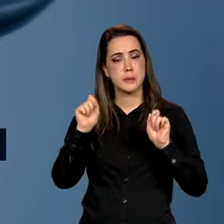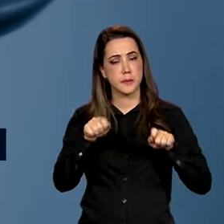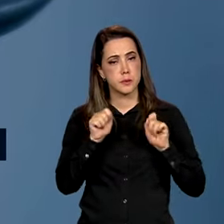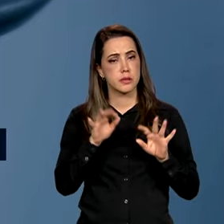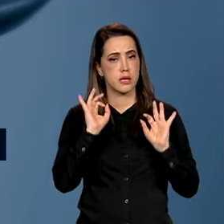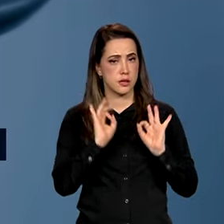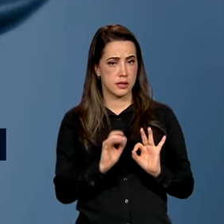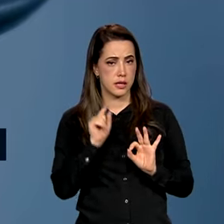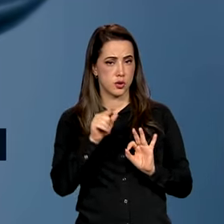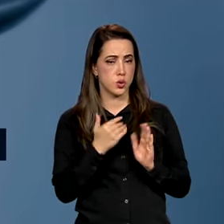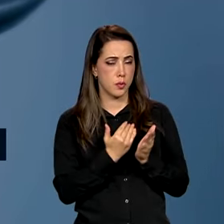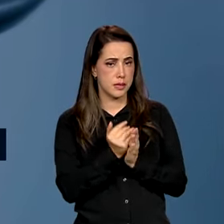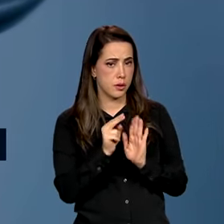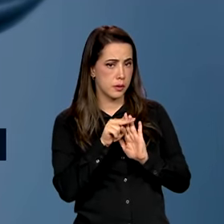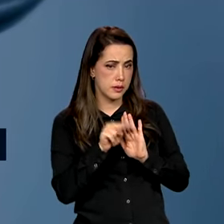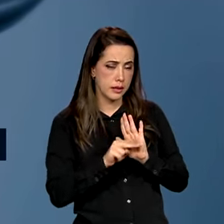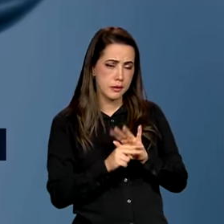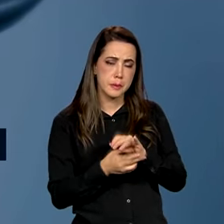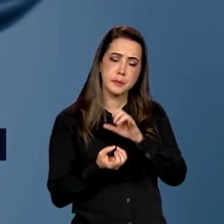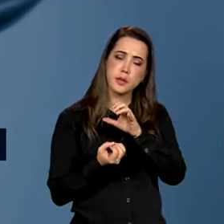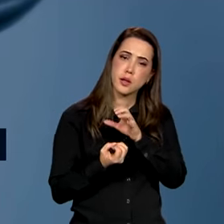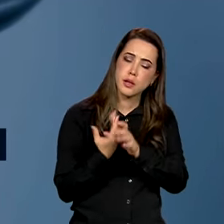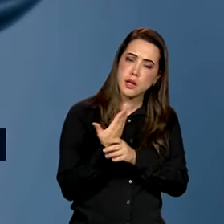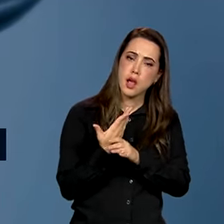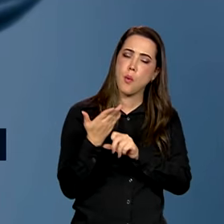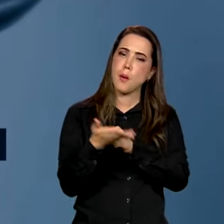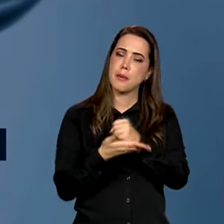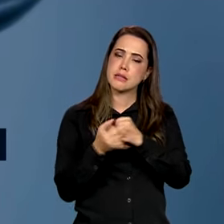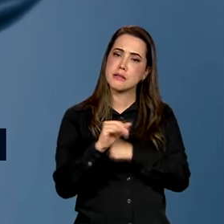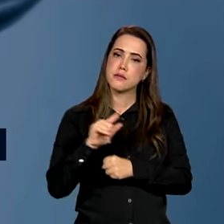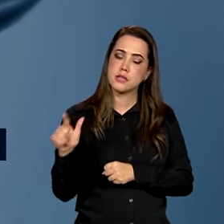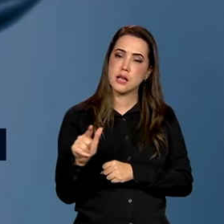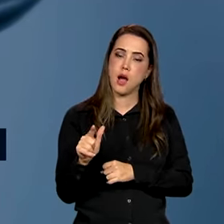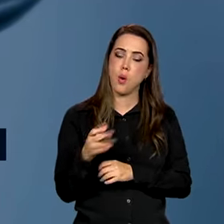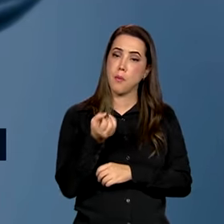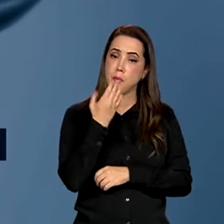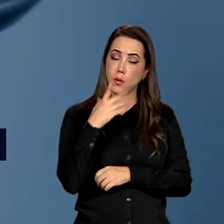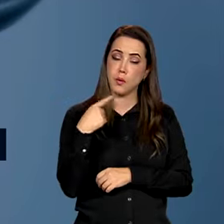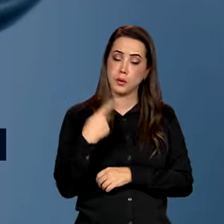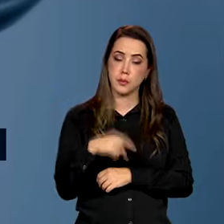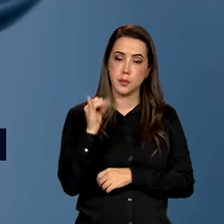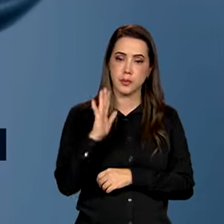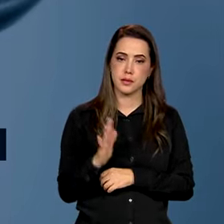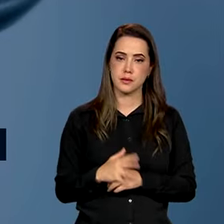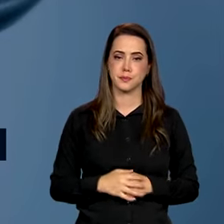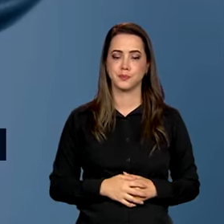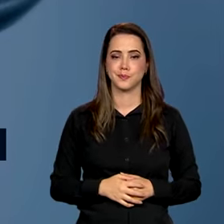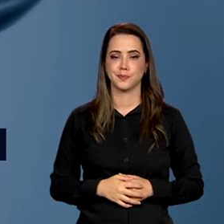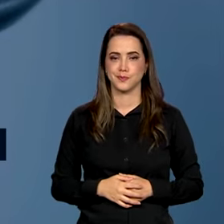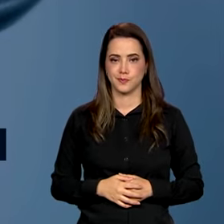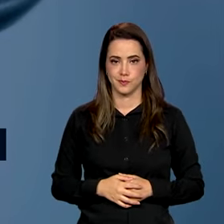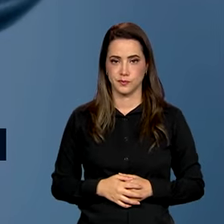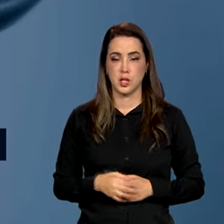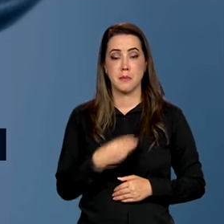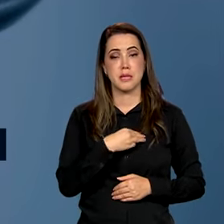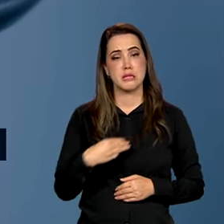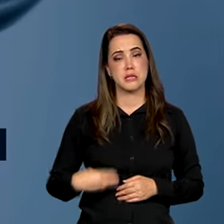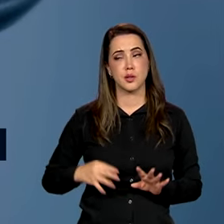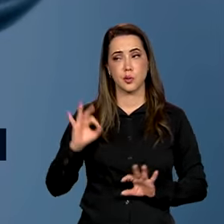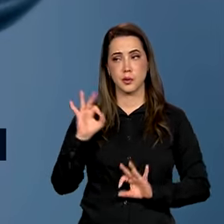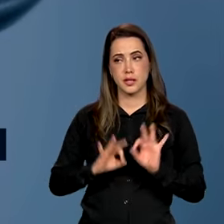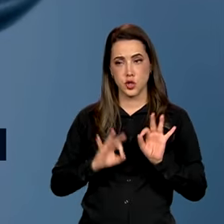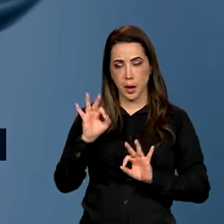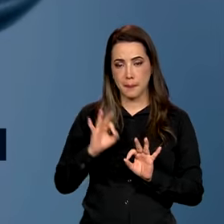desta regra construirmos uma base fiscal sólida para o estado brasileiro para Ministro do planejamento e